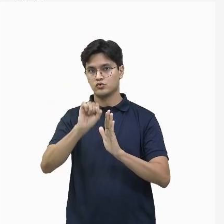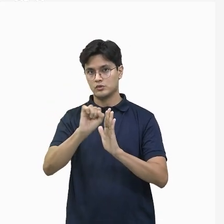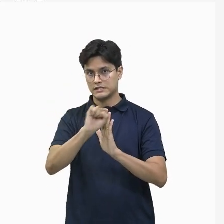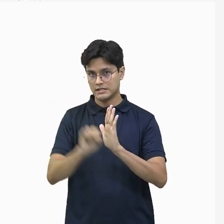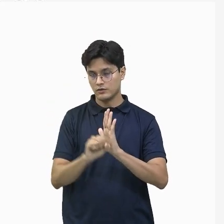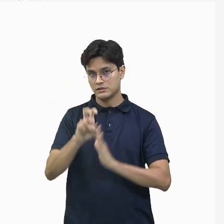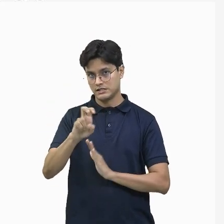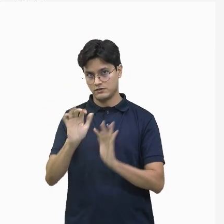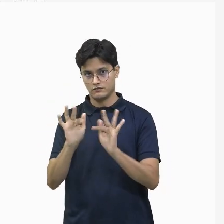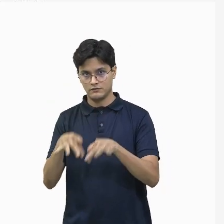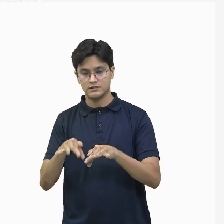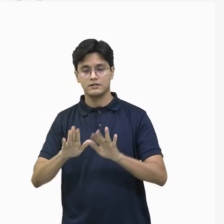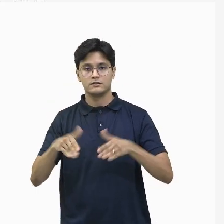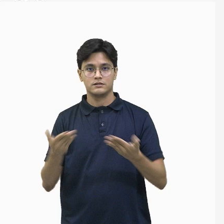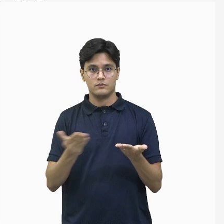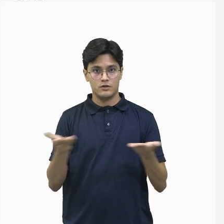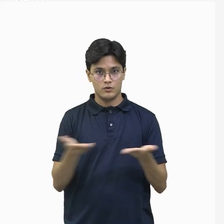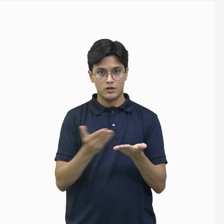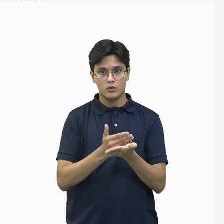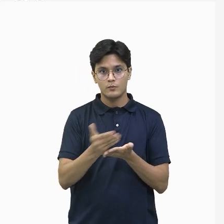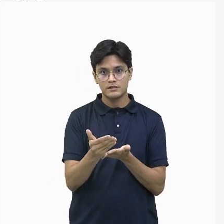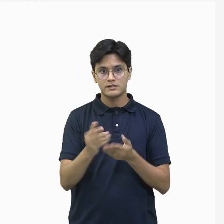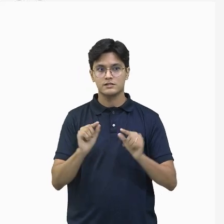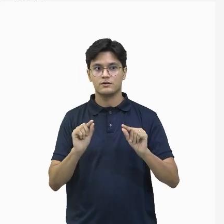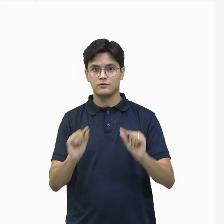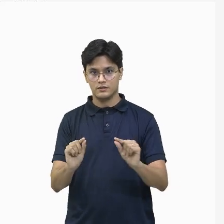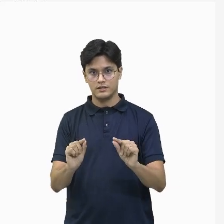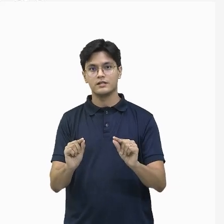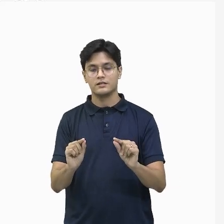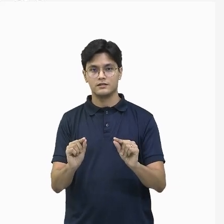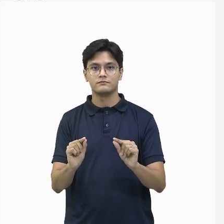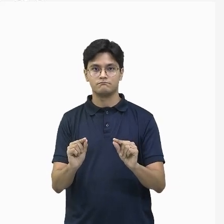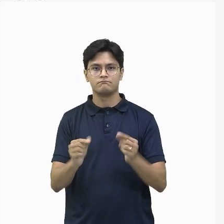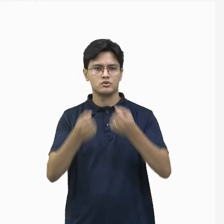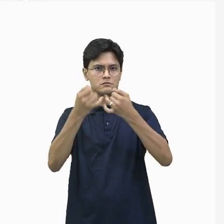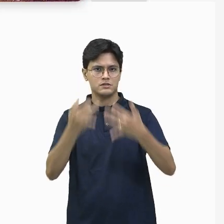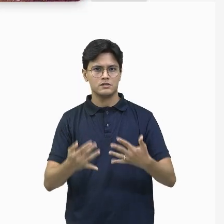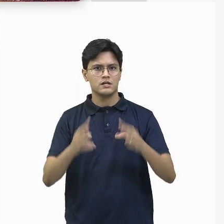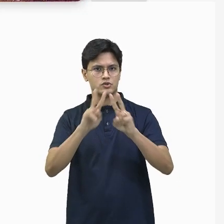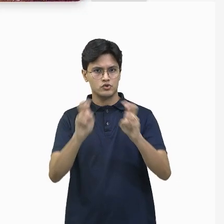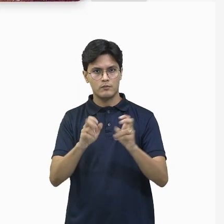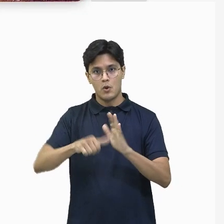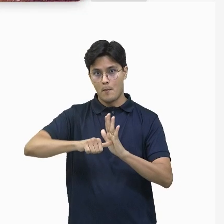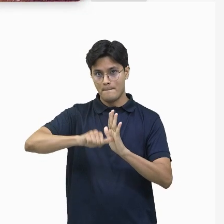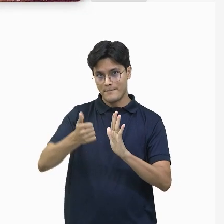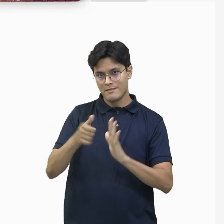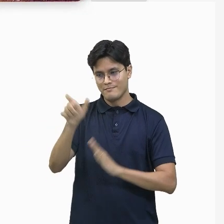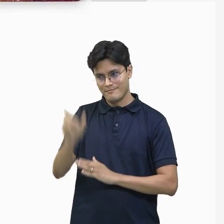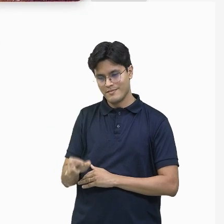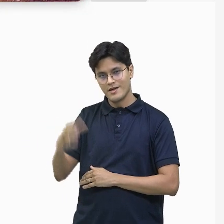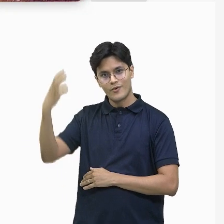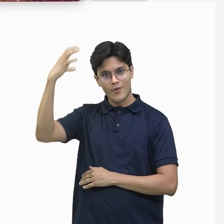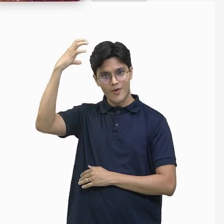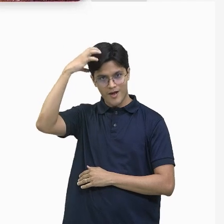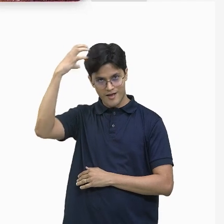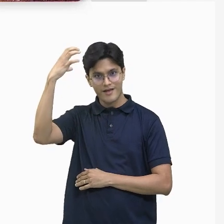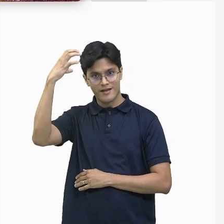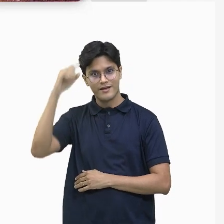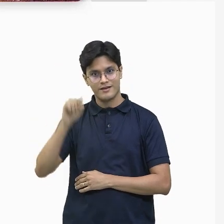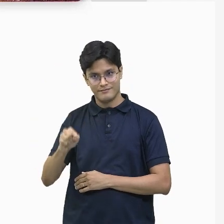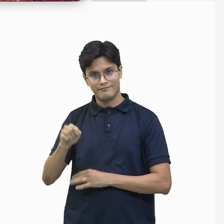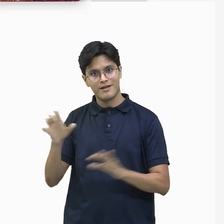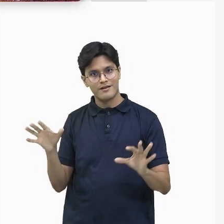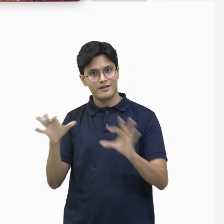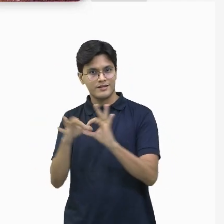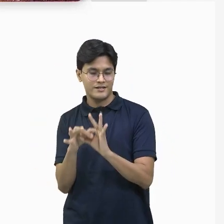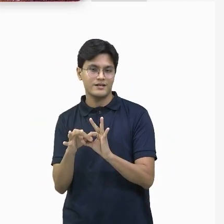E vamos começar, então, aí a trabalhar, né, o primeiro aí rei, tá certo? Ligado, então, a esse povo aí,